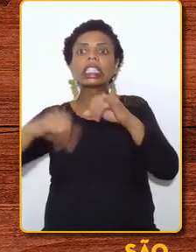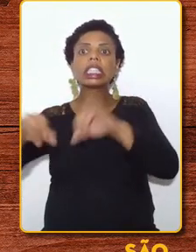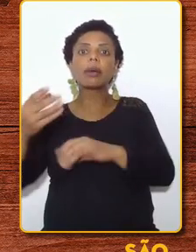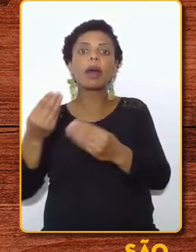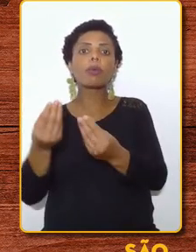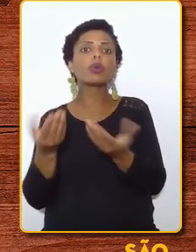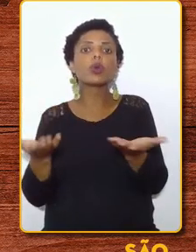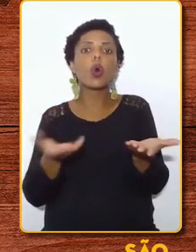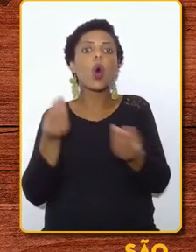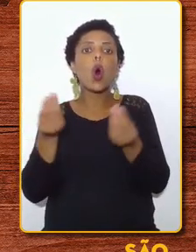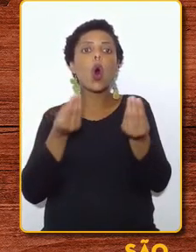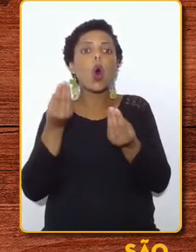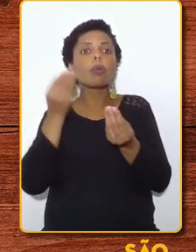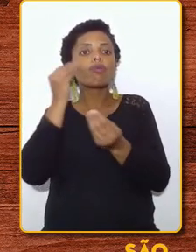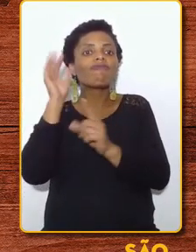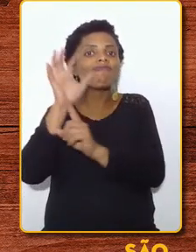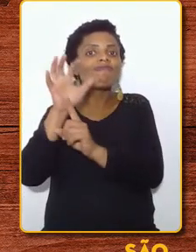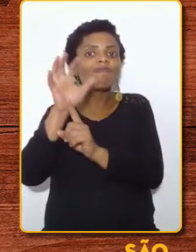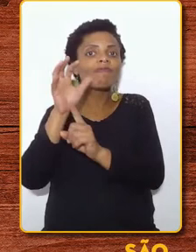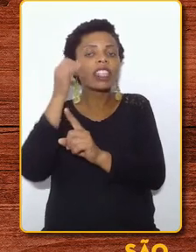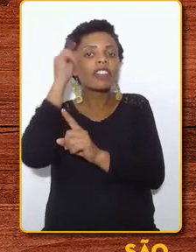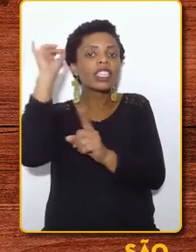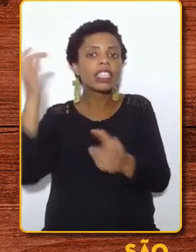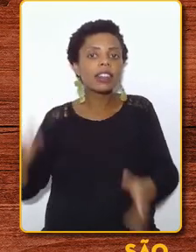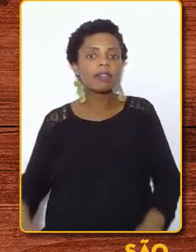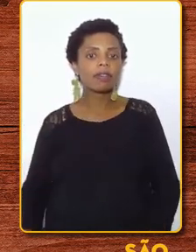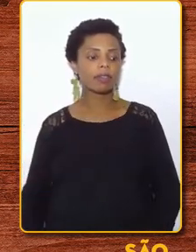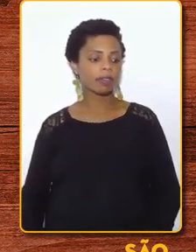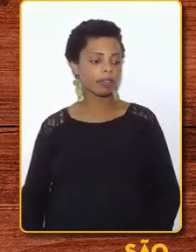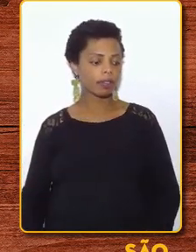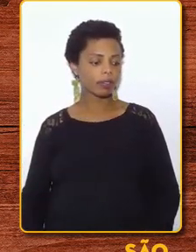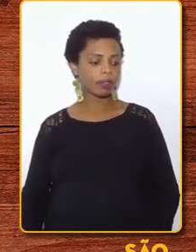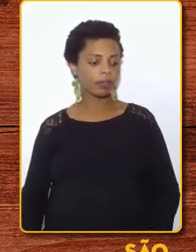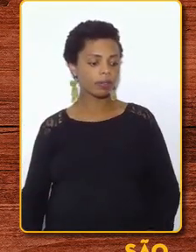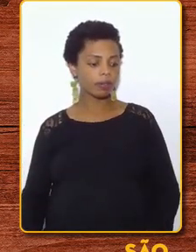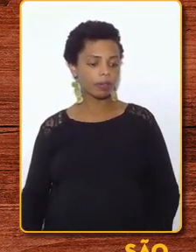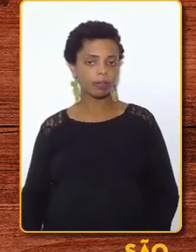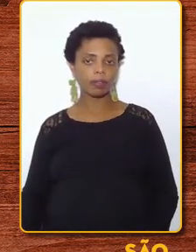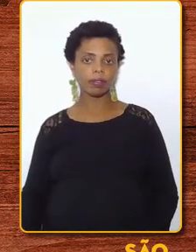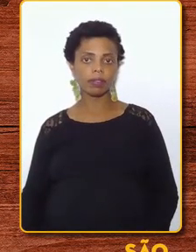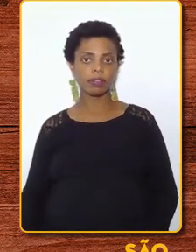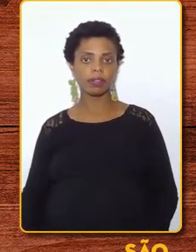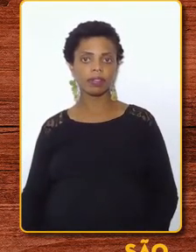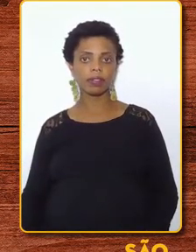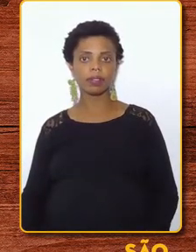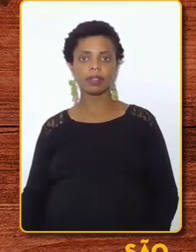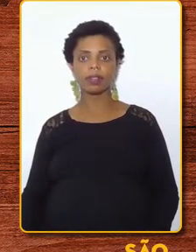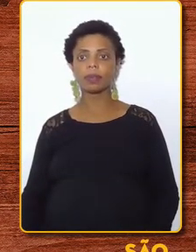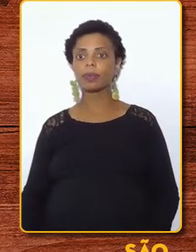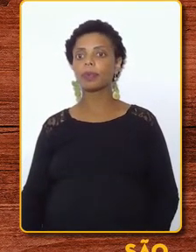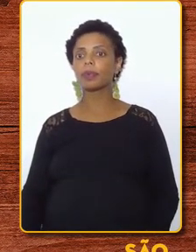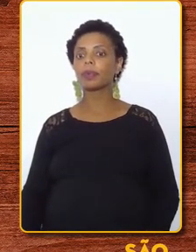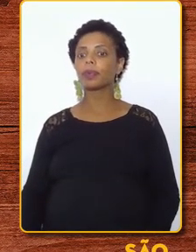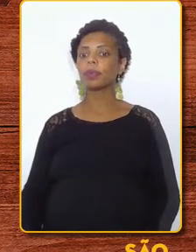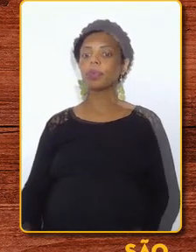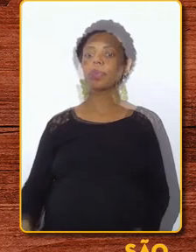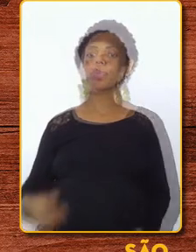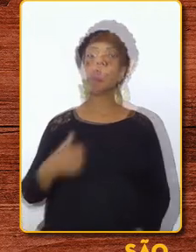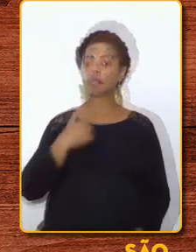Olha, Eu acho que nós temos,